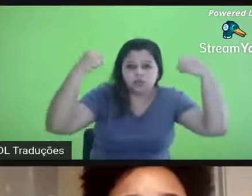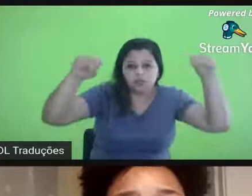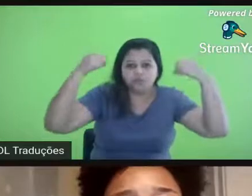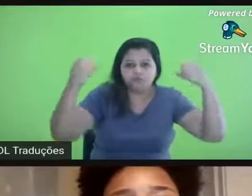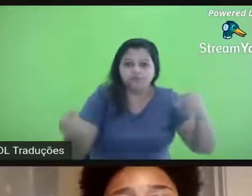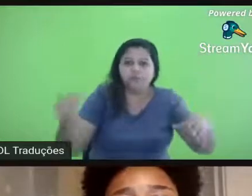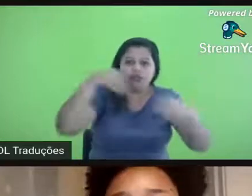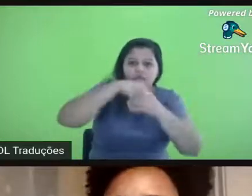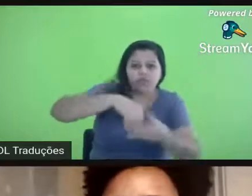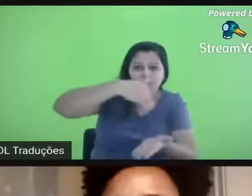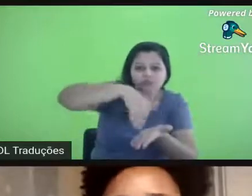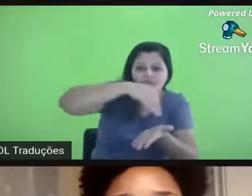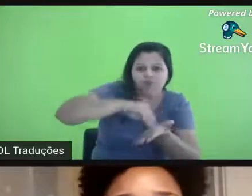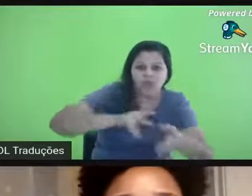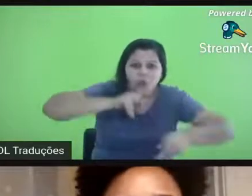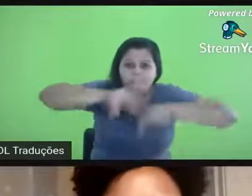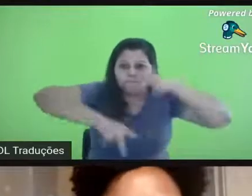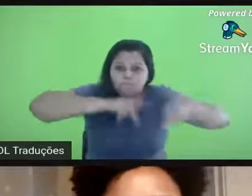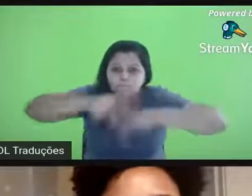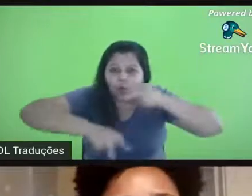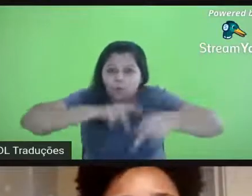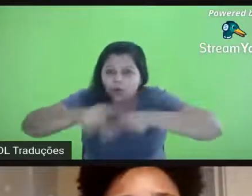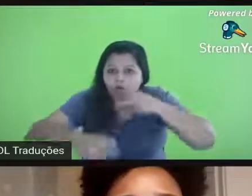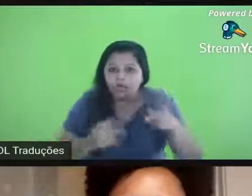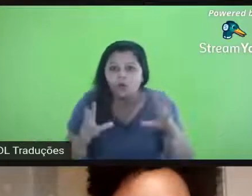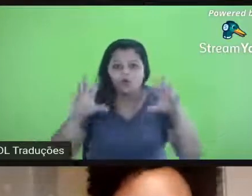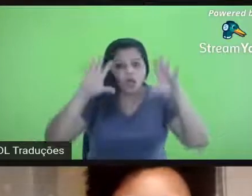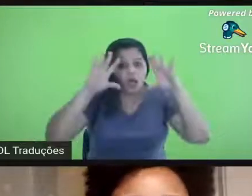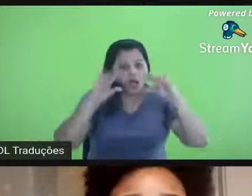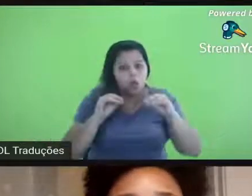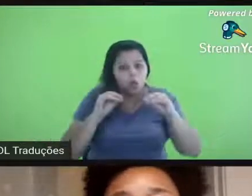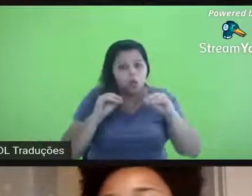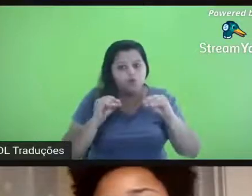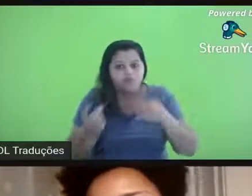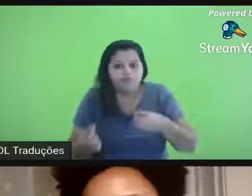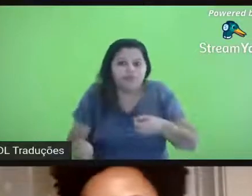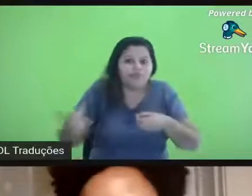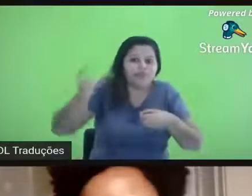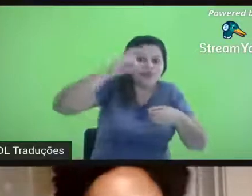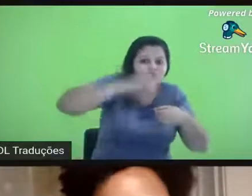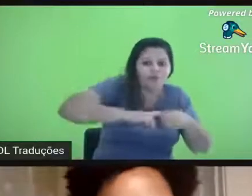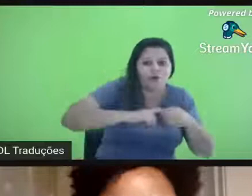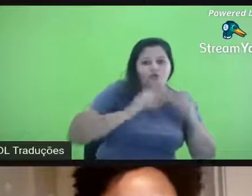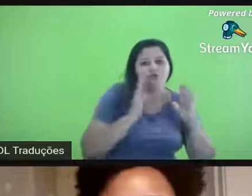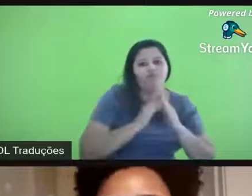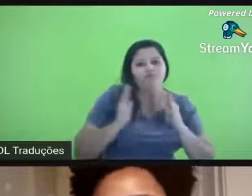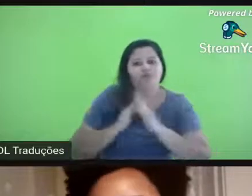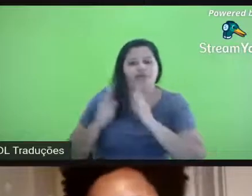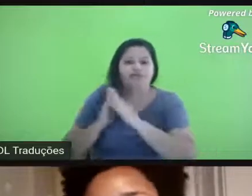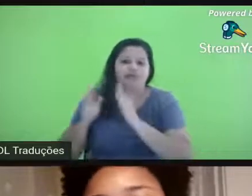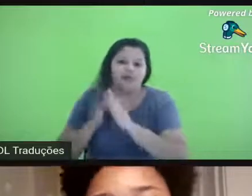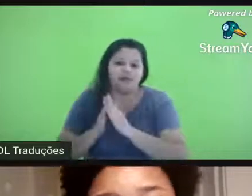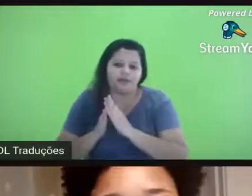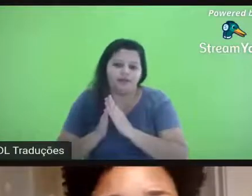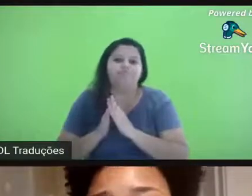aquela população inteira que à noite ele devolve extenuado aos seus lares. Né? Costalá,